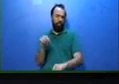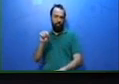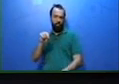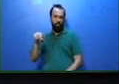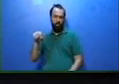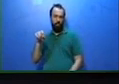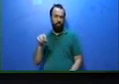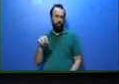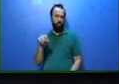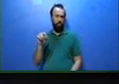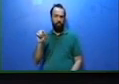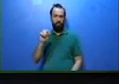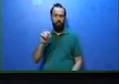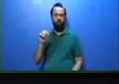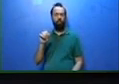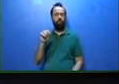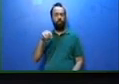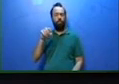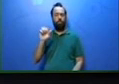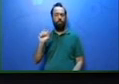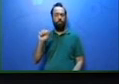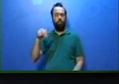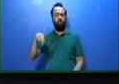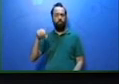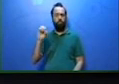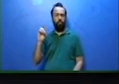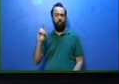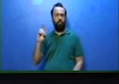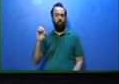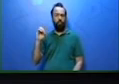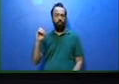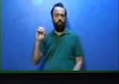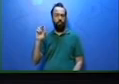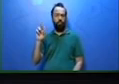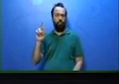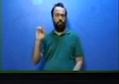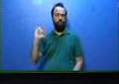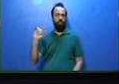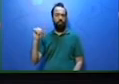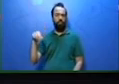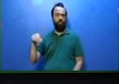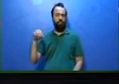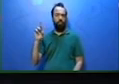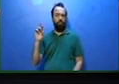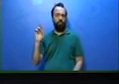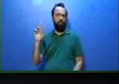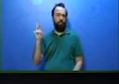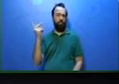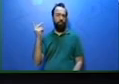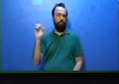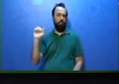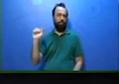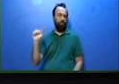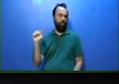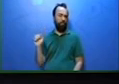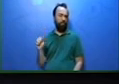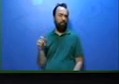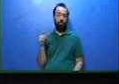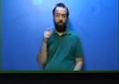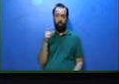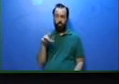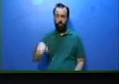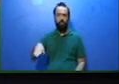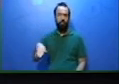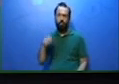elefantinho. Andorinha e elas voando. Observa aí, ó, no outro quadradinho aqui na última fileira, elas